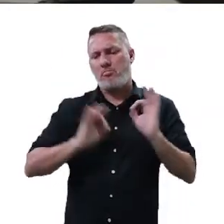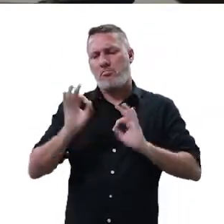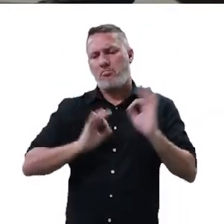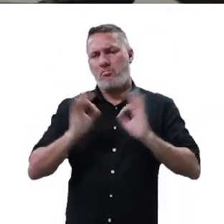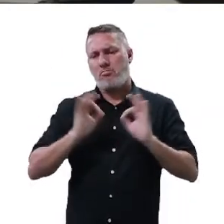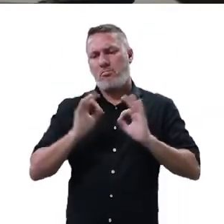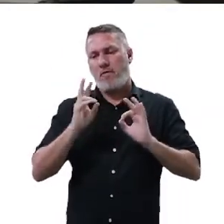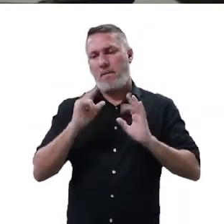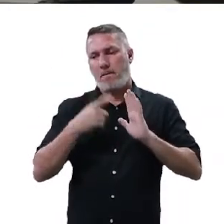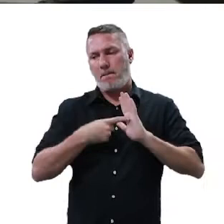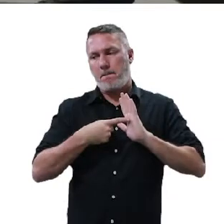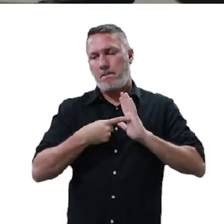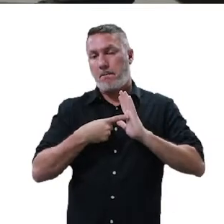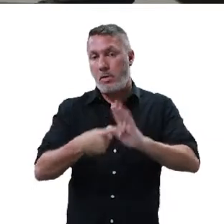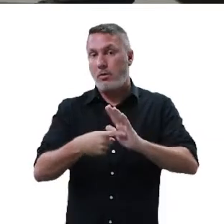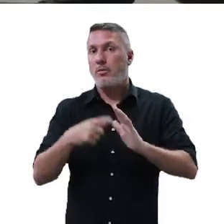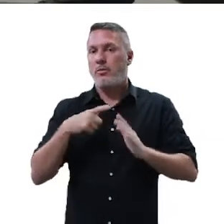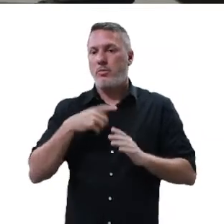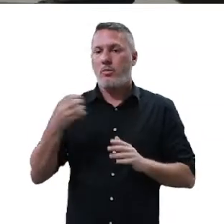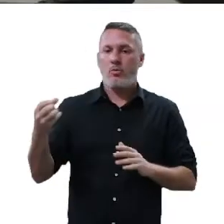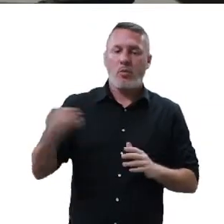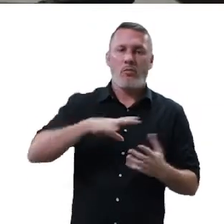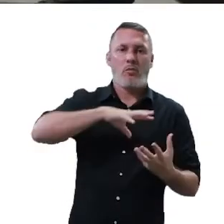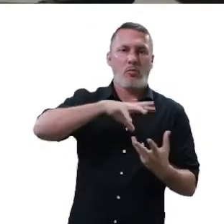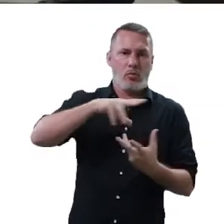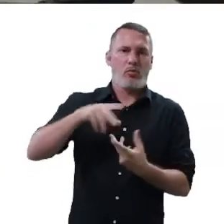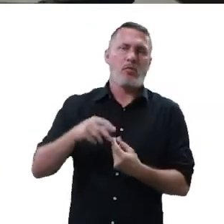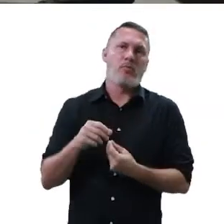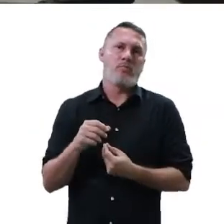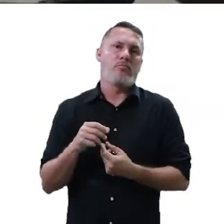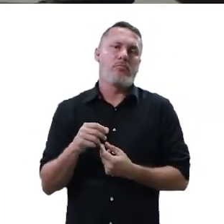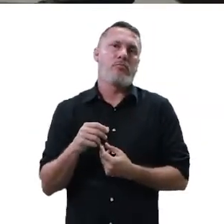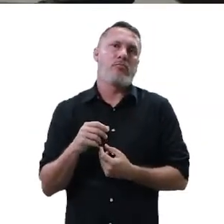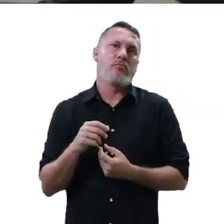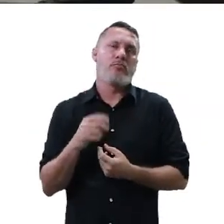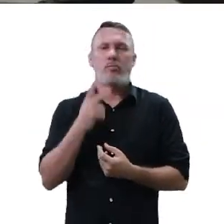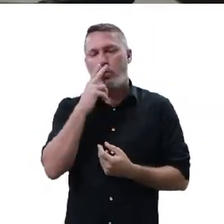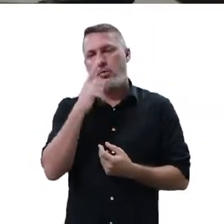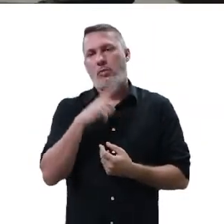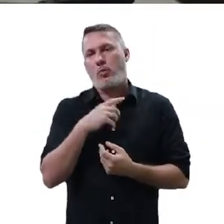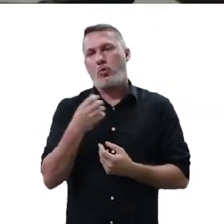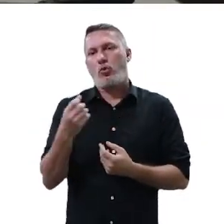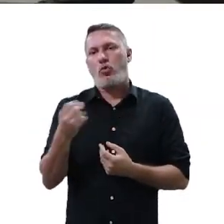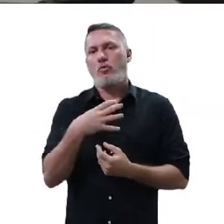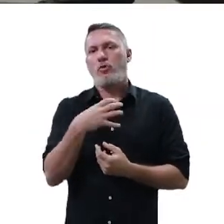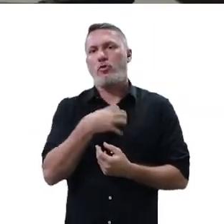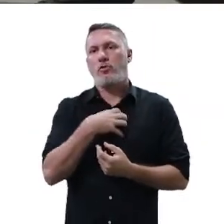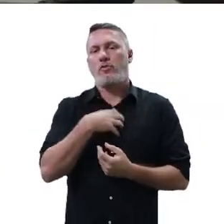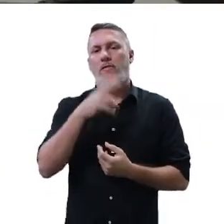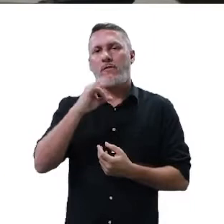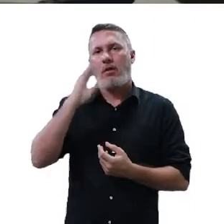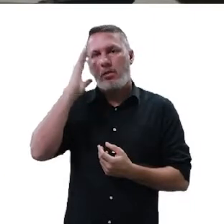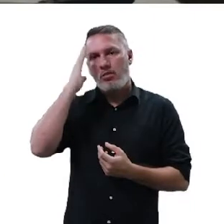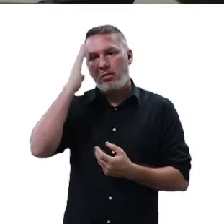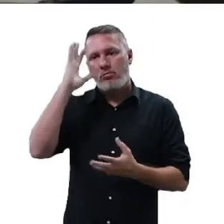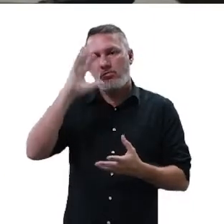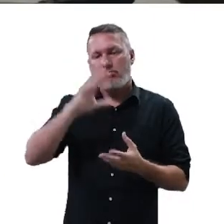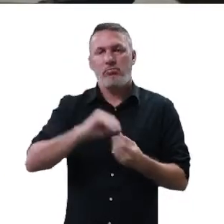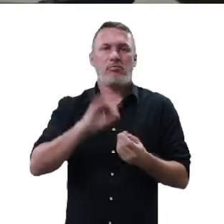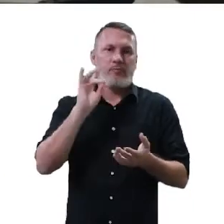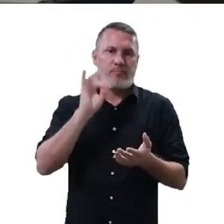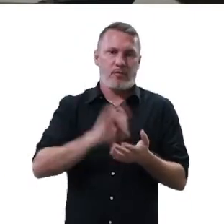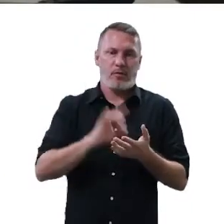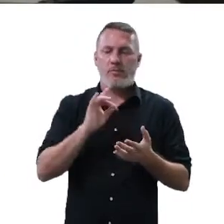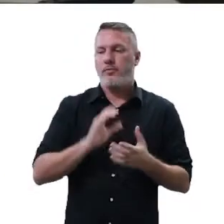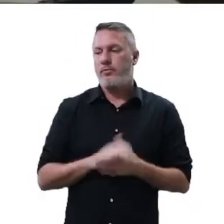já estava preparando o cenário para um novo mundo, digamos assim, uma nova forma de